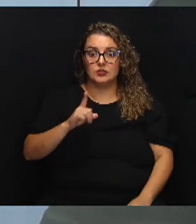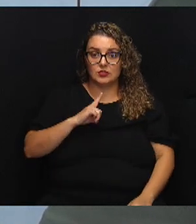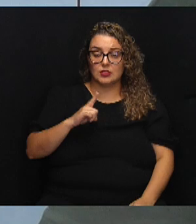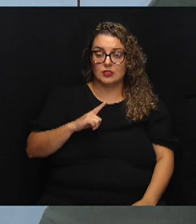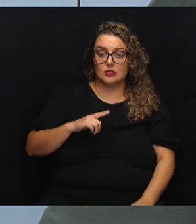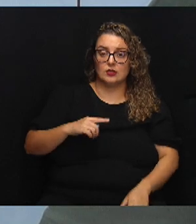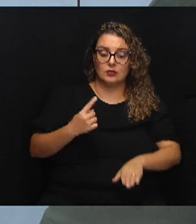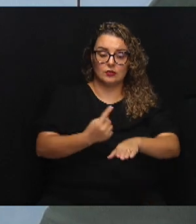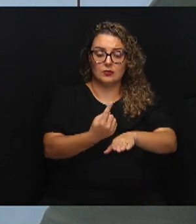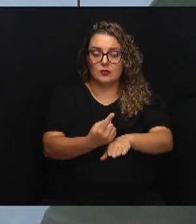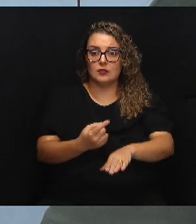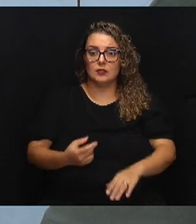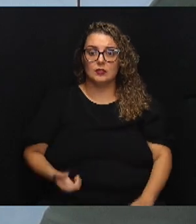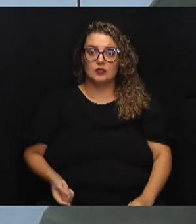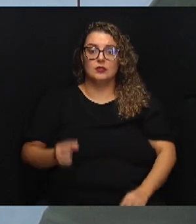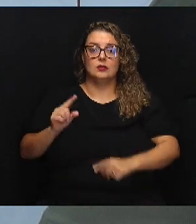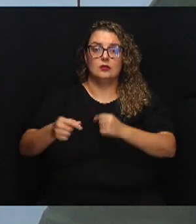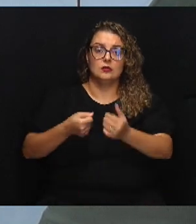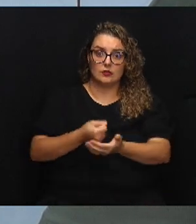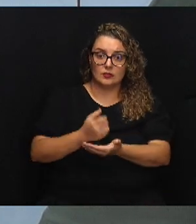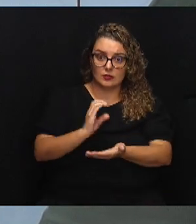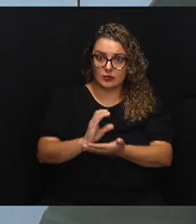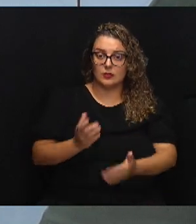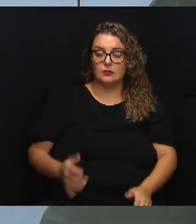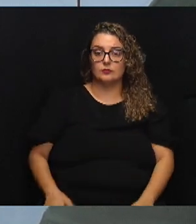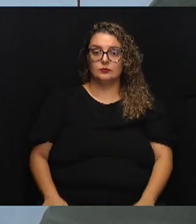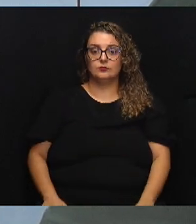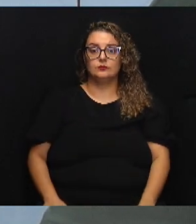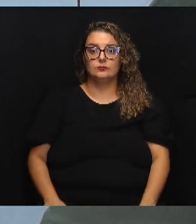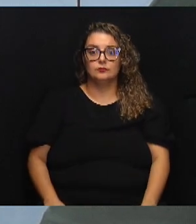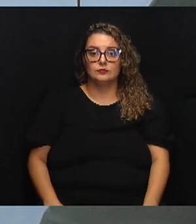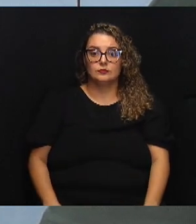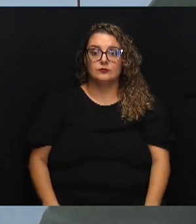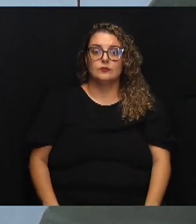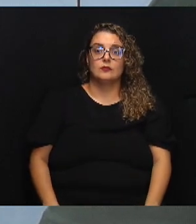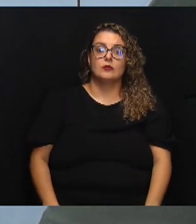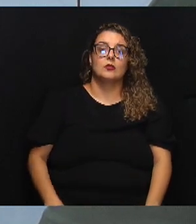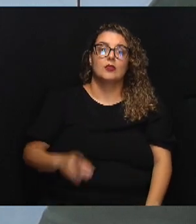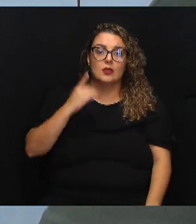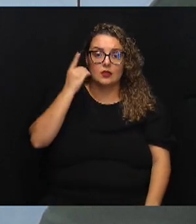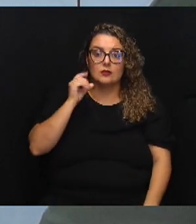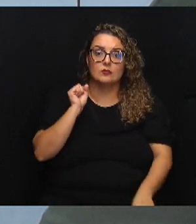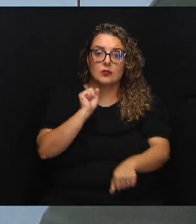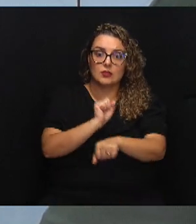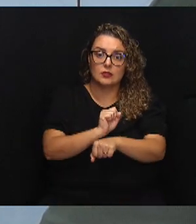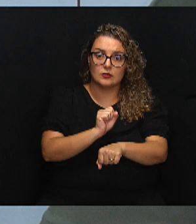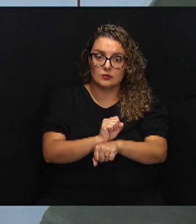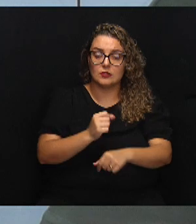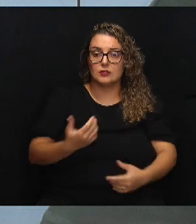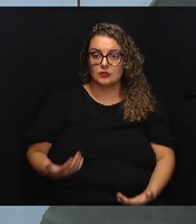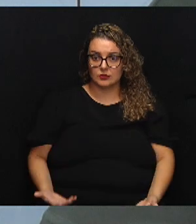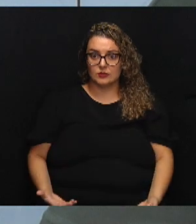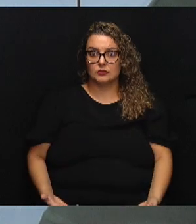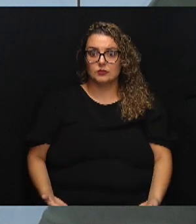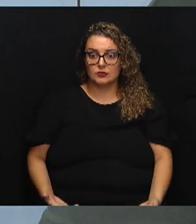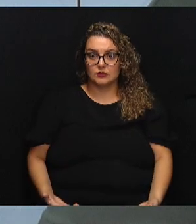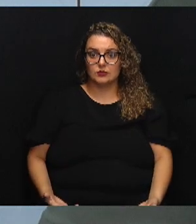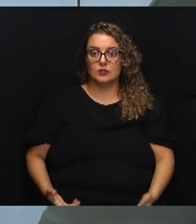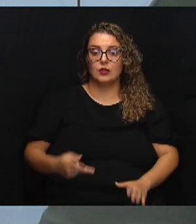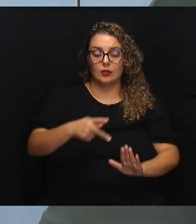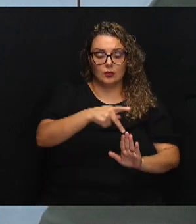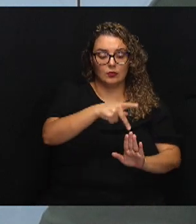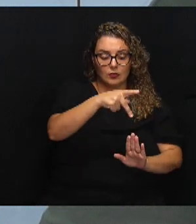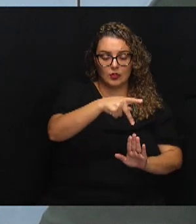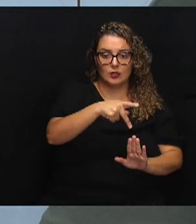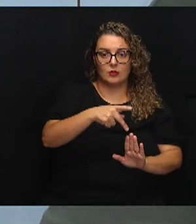foi destinada através de emendas de deputados, que está lá aguardando simplesmente a portaria que